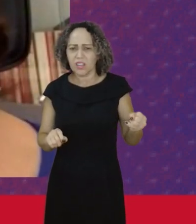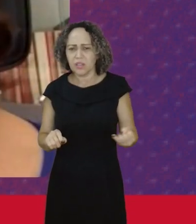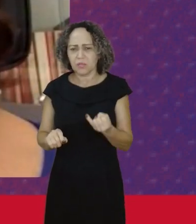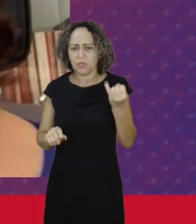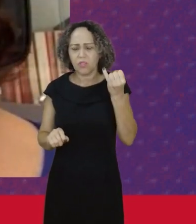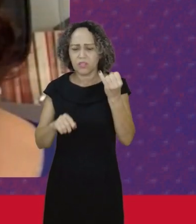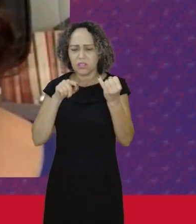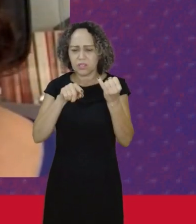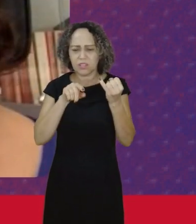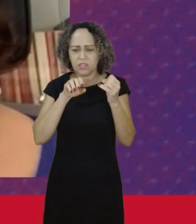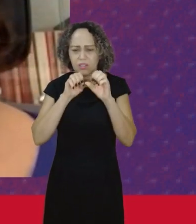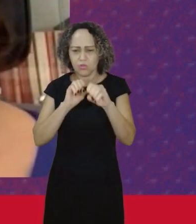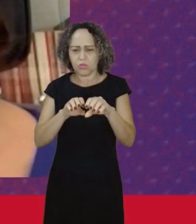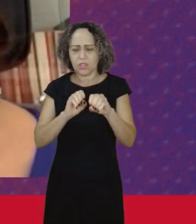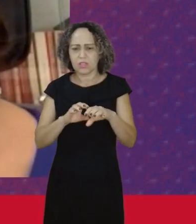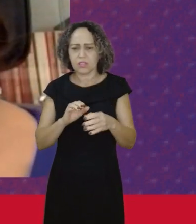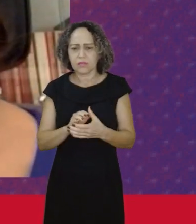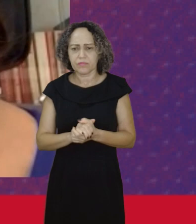educação.